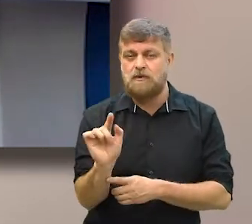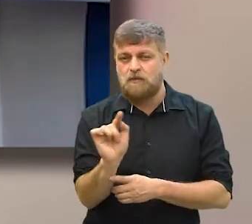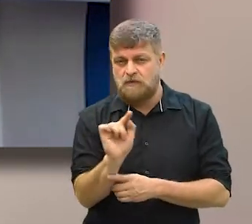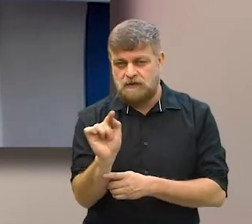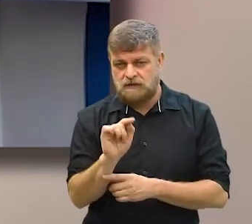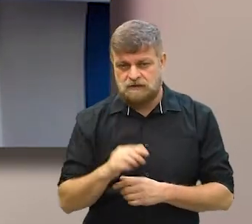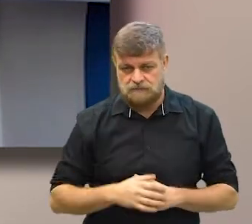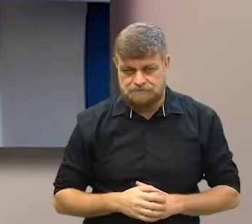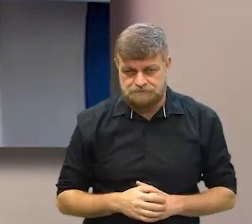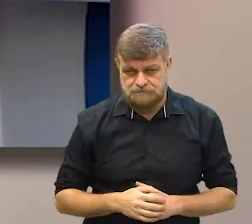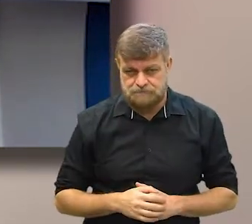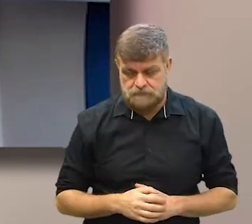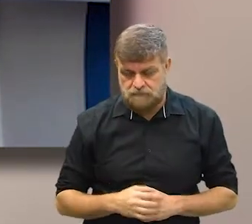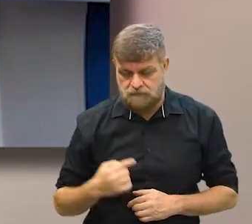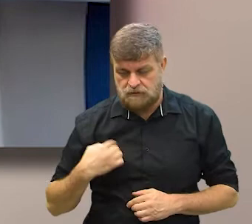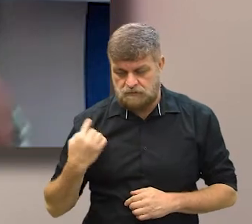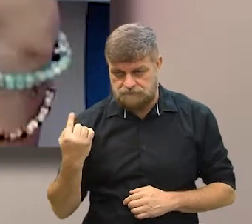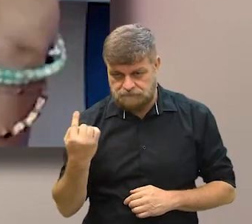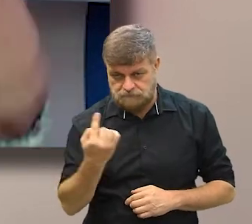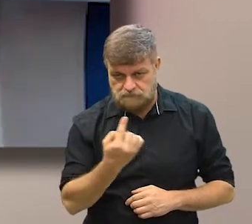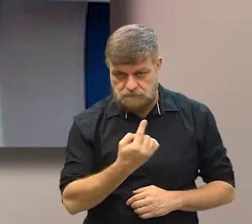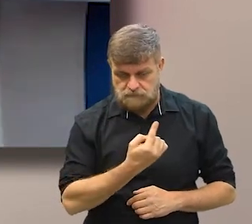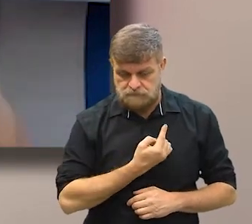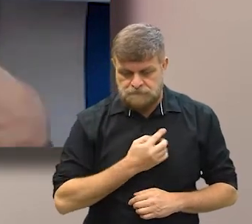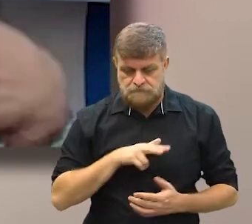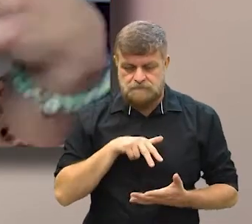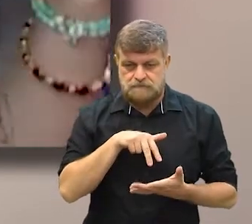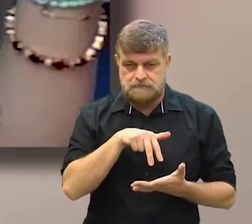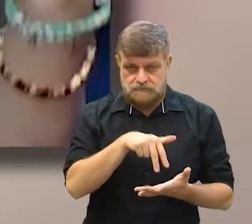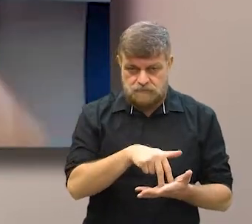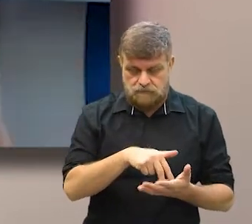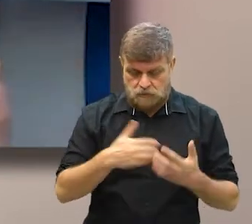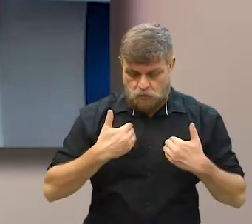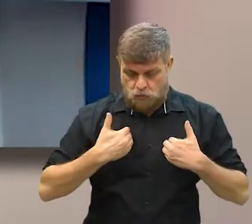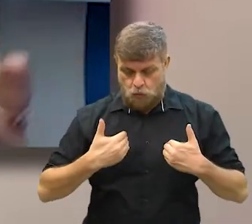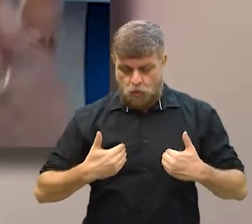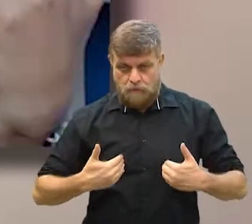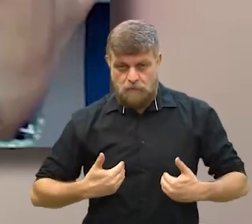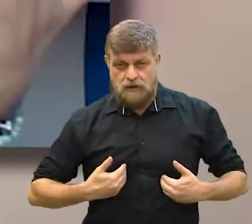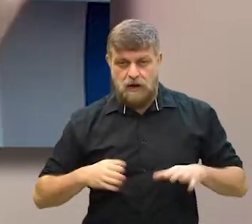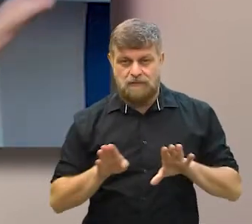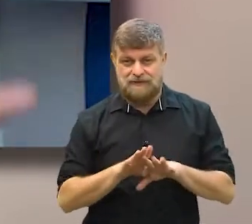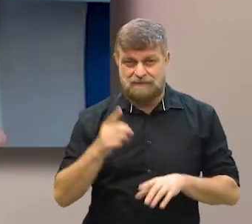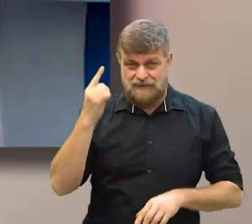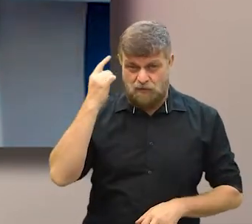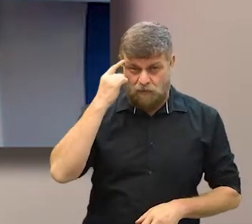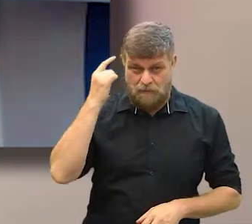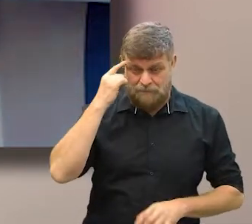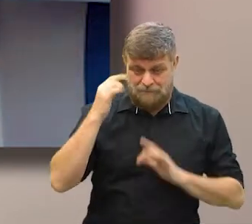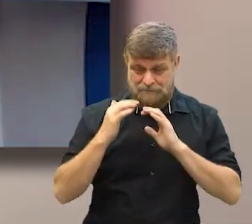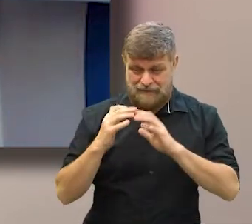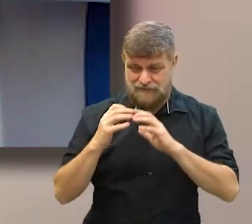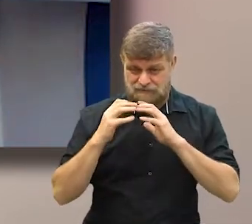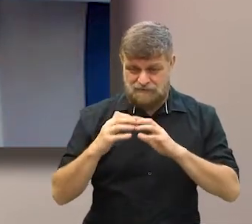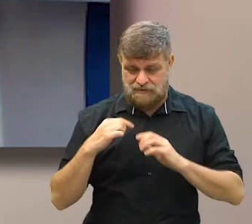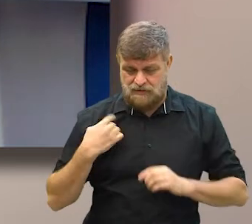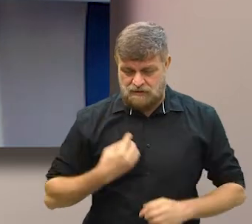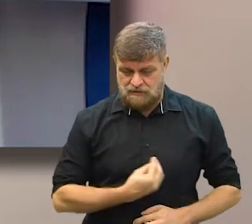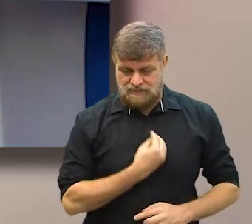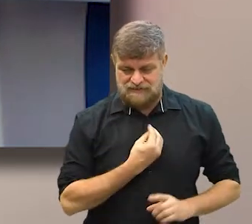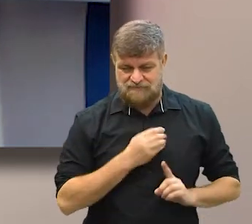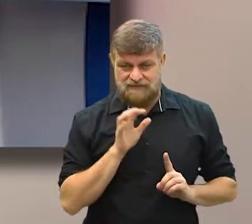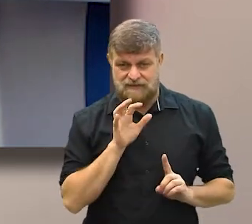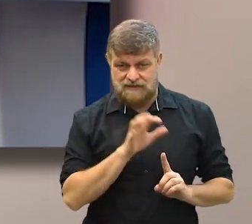o quanto a nossa postura, tanto corporal quanto mental, influencia